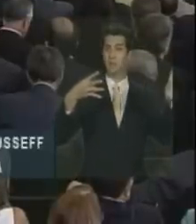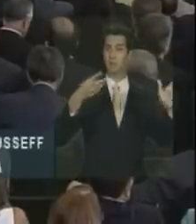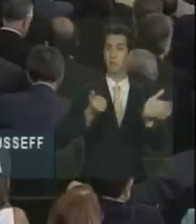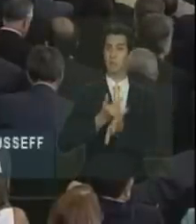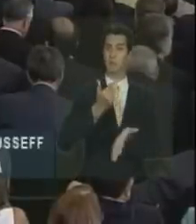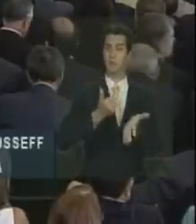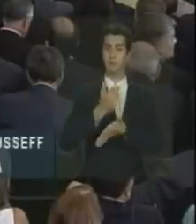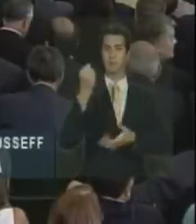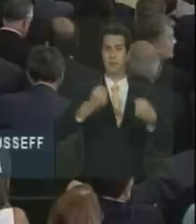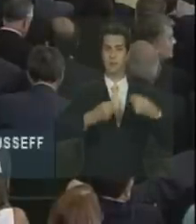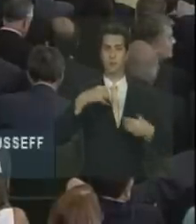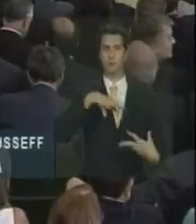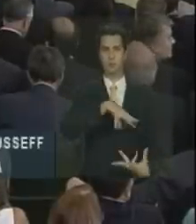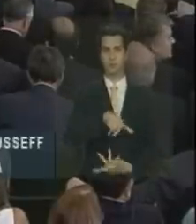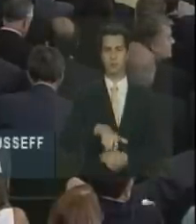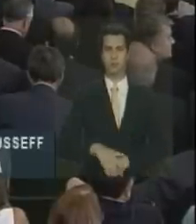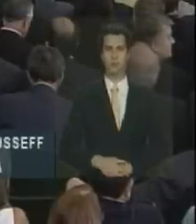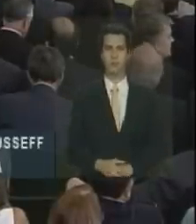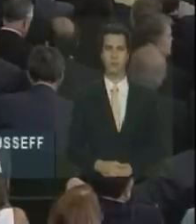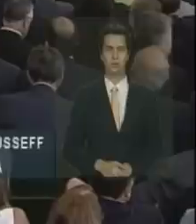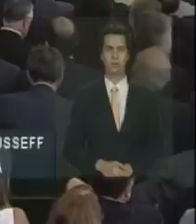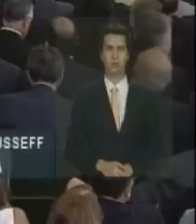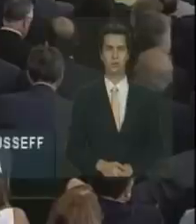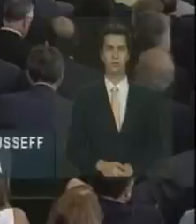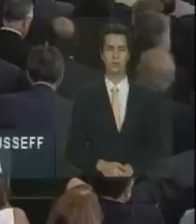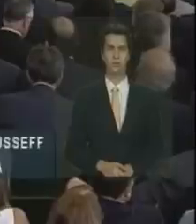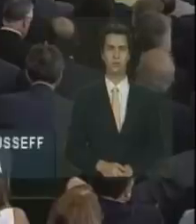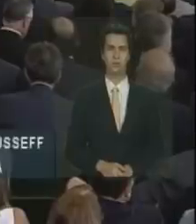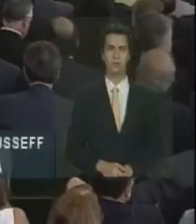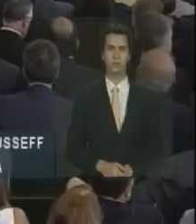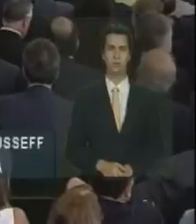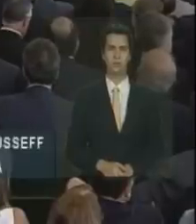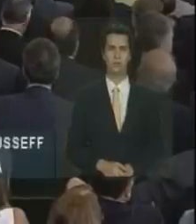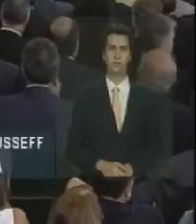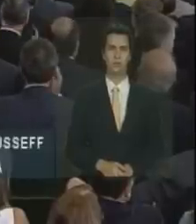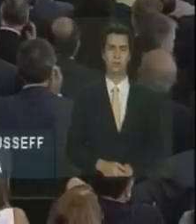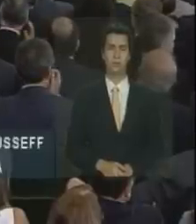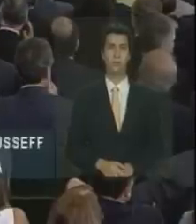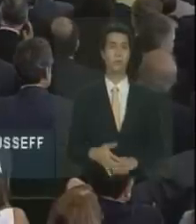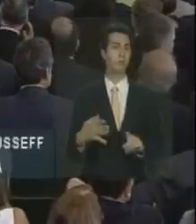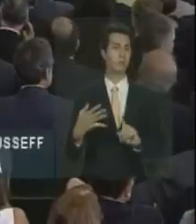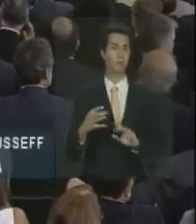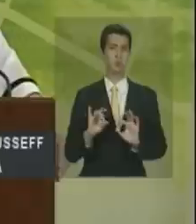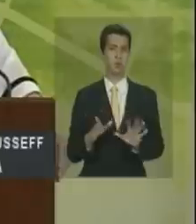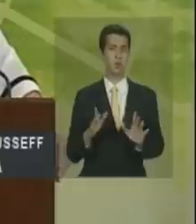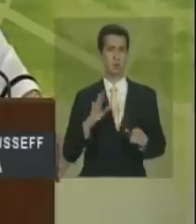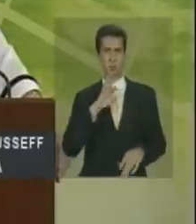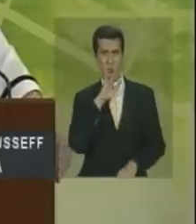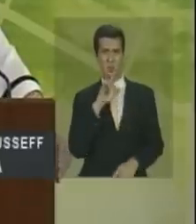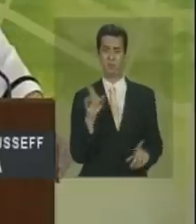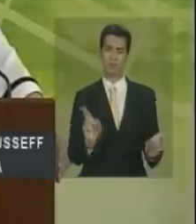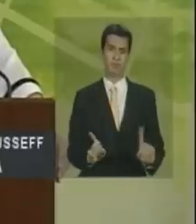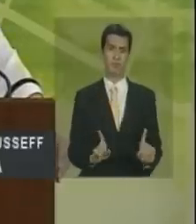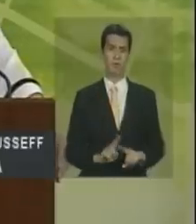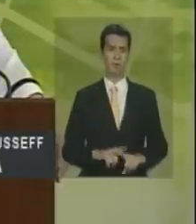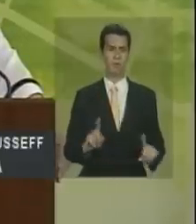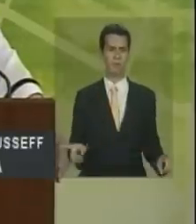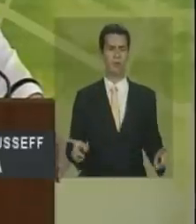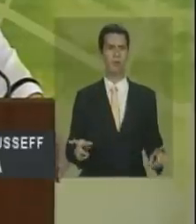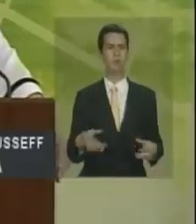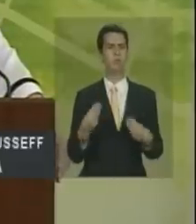só, não seria ruim, mas, quando se vê um aumento